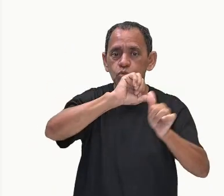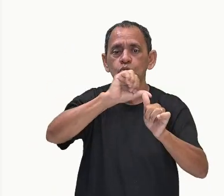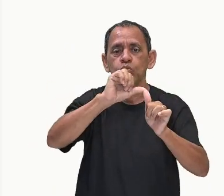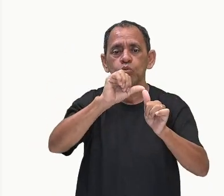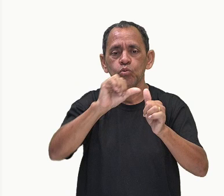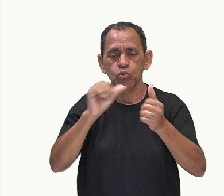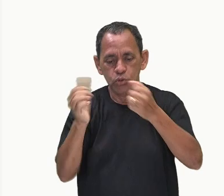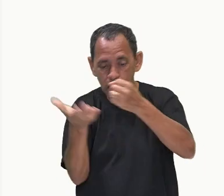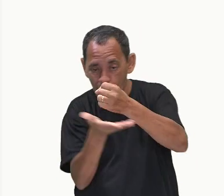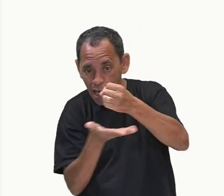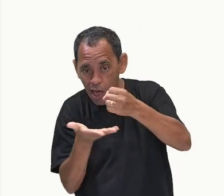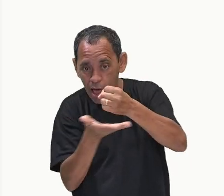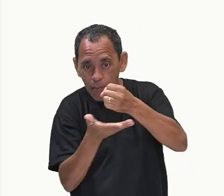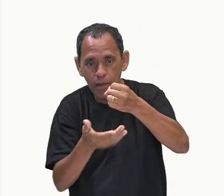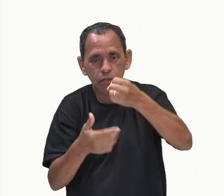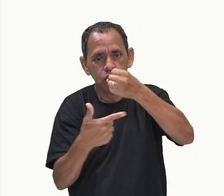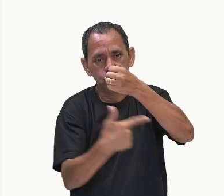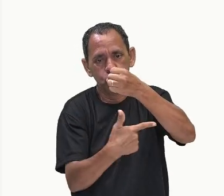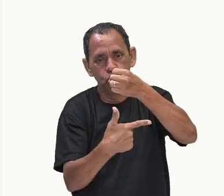2πr